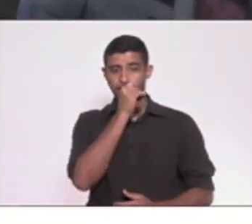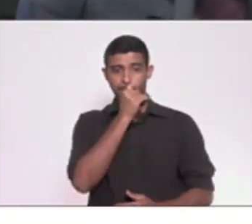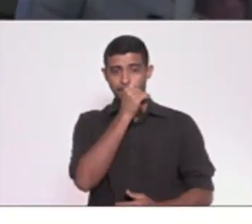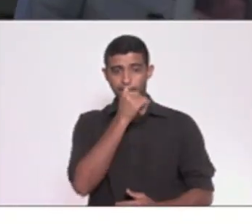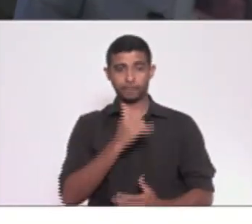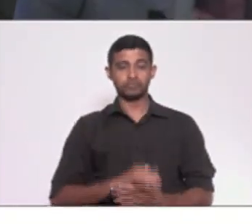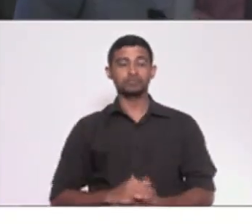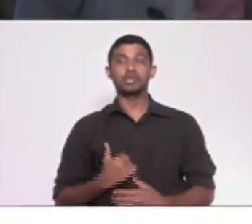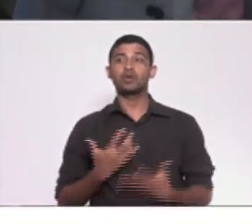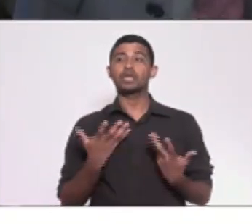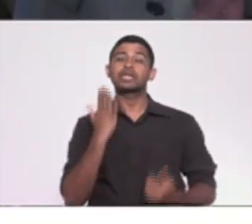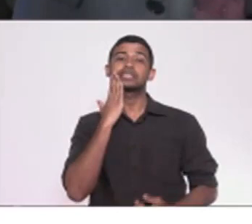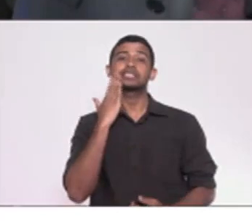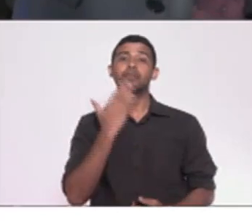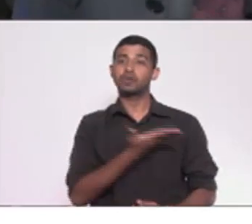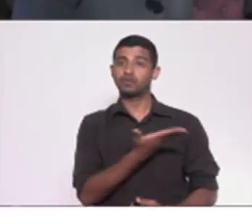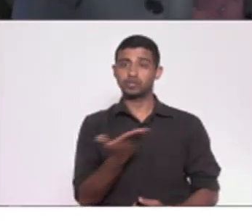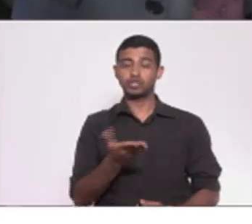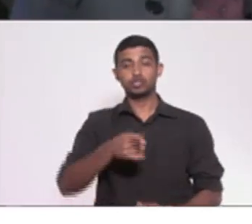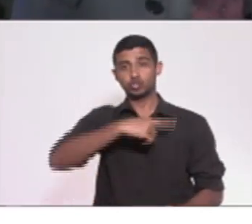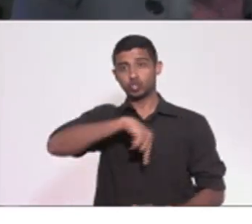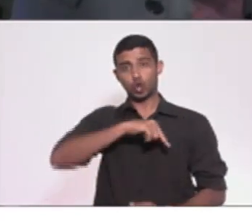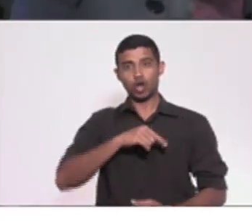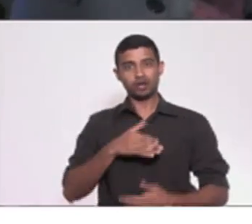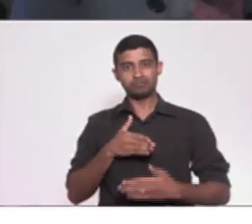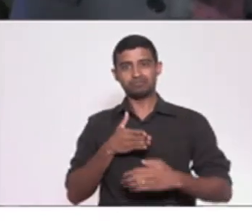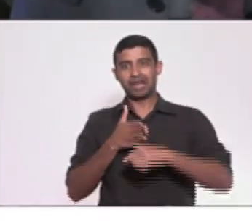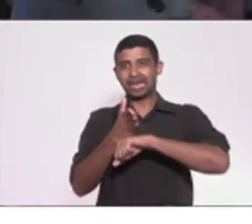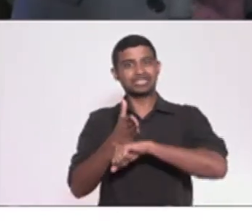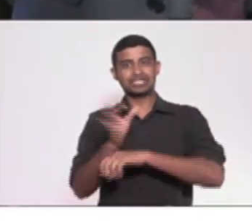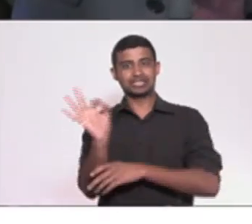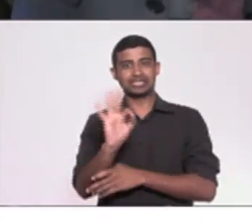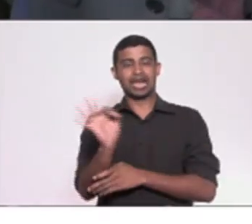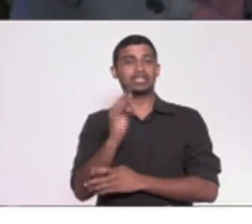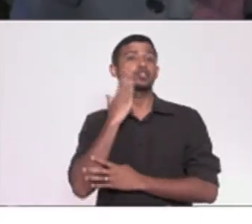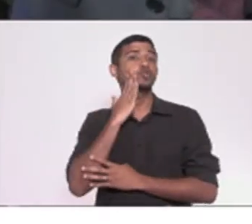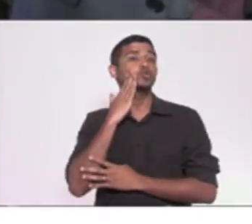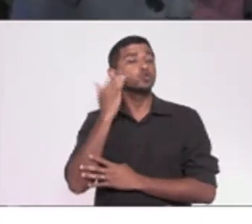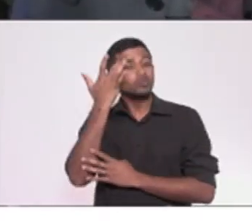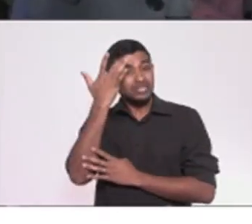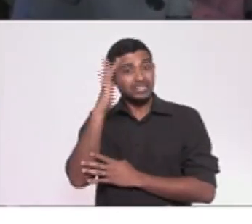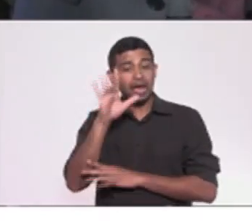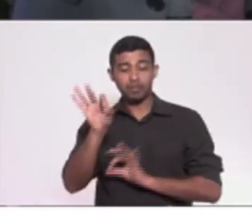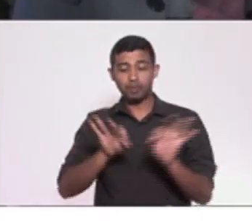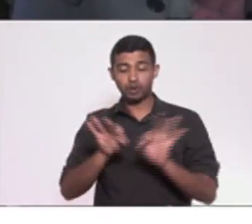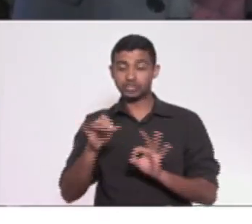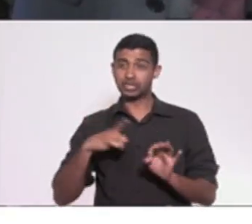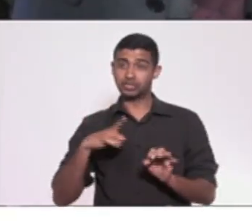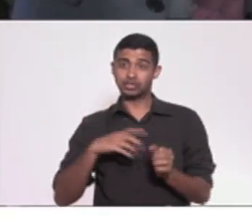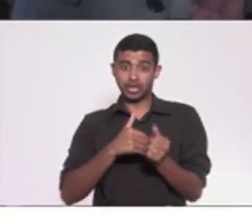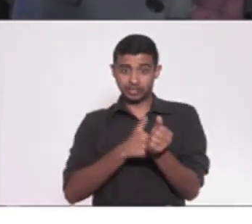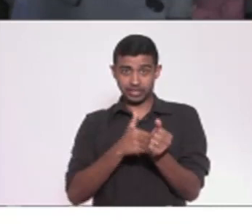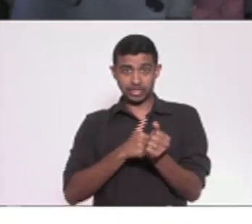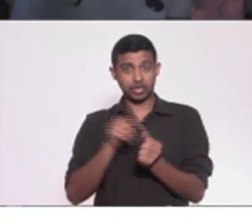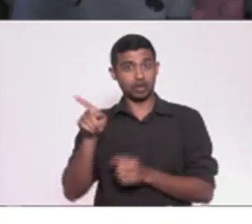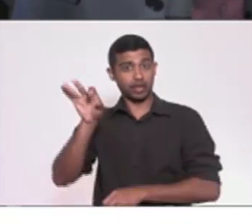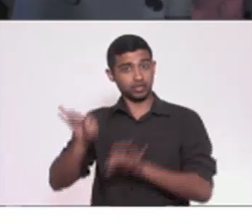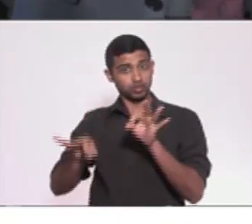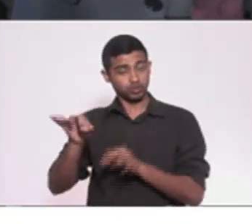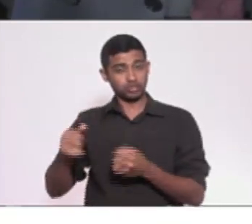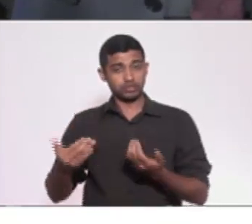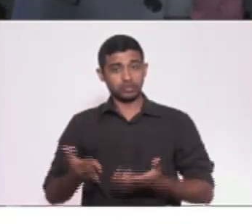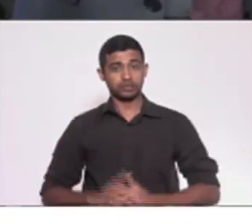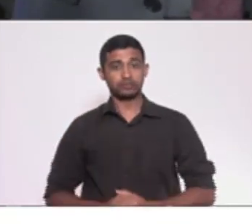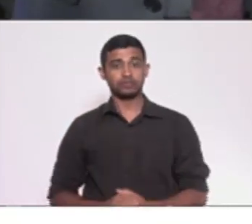eu queria saber do senhor, já que nós não tivemos acesso aos autos do processo, já que correm em segredo de justiça,